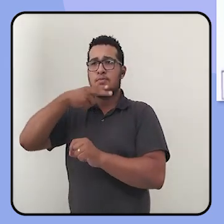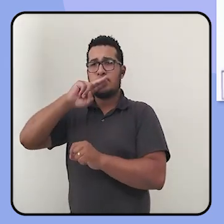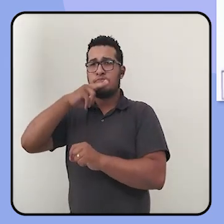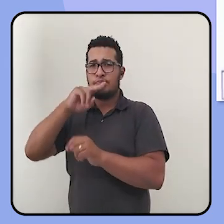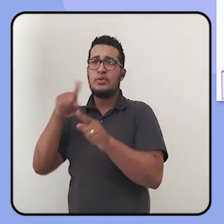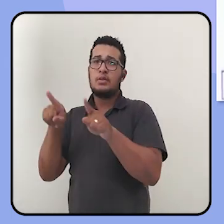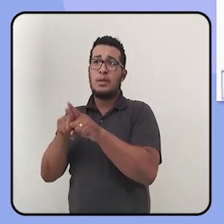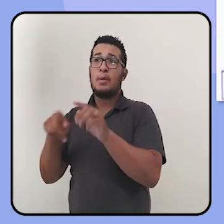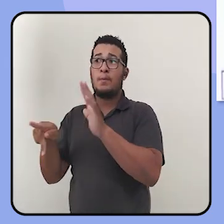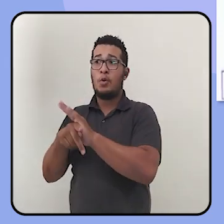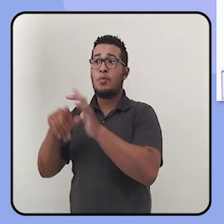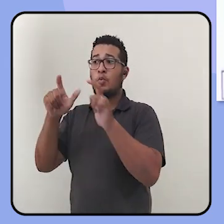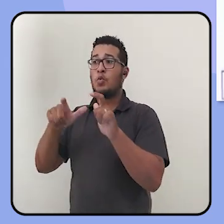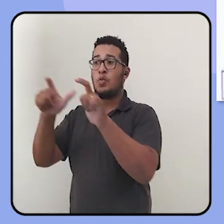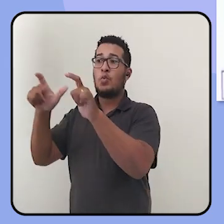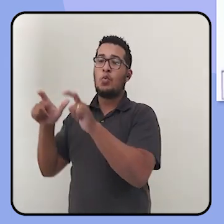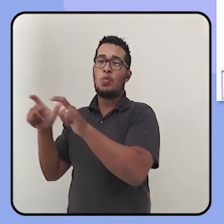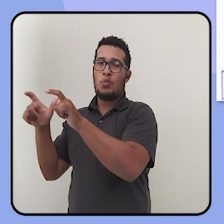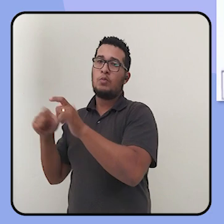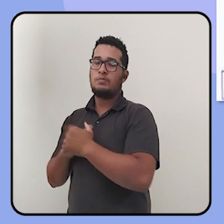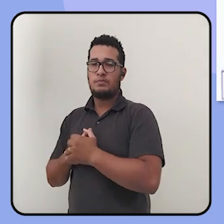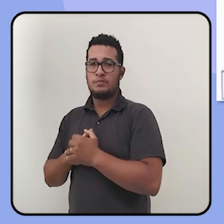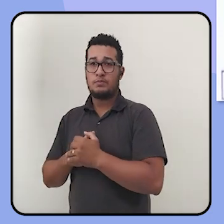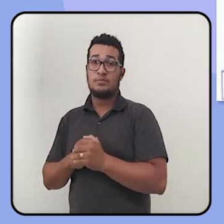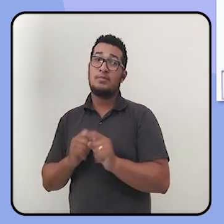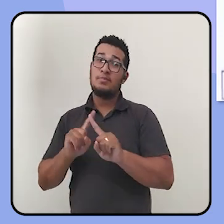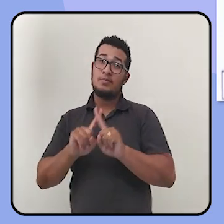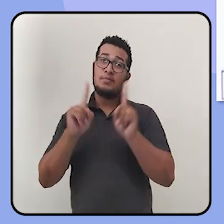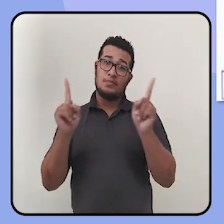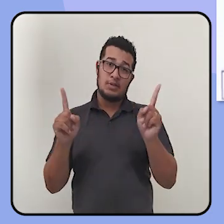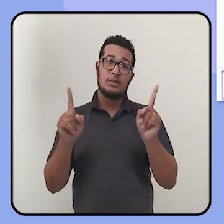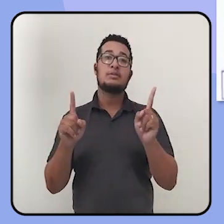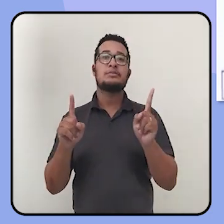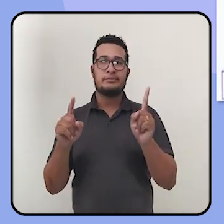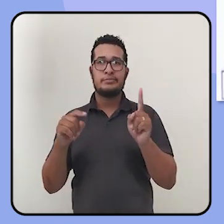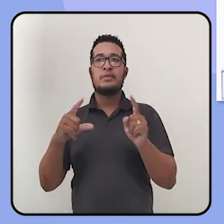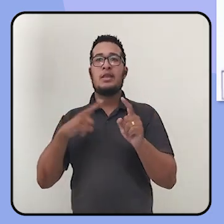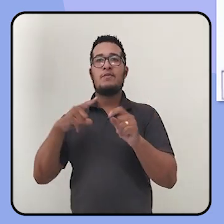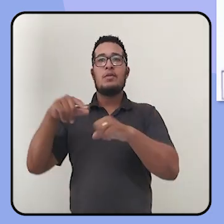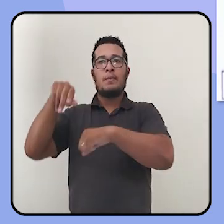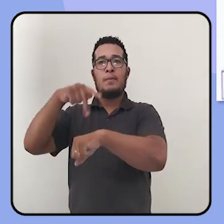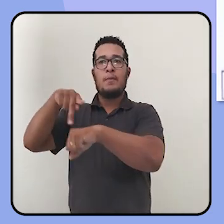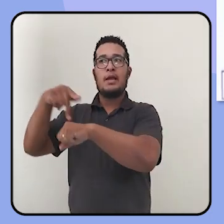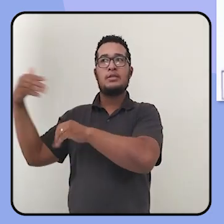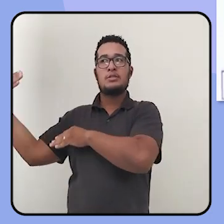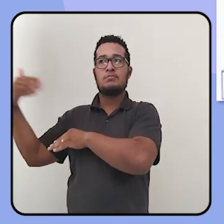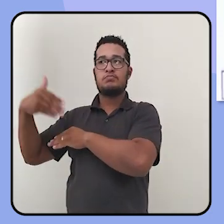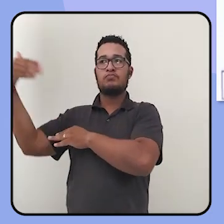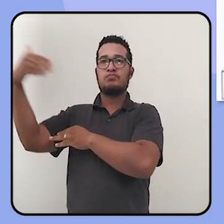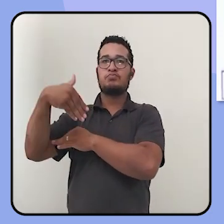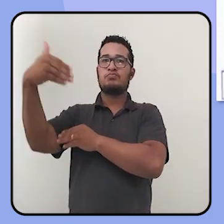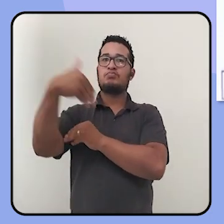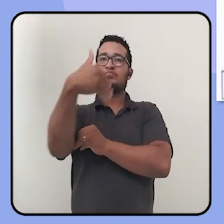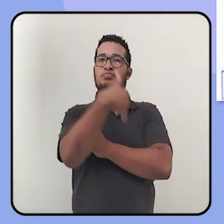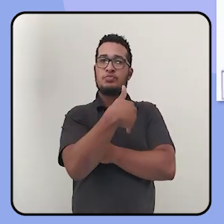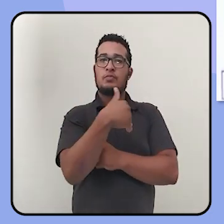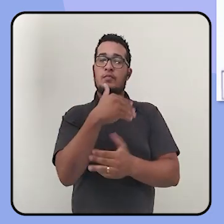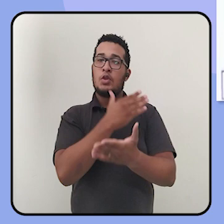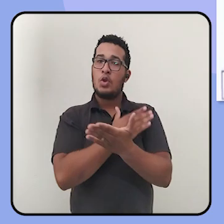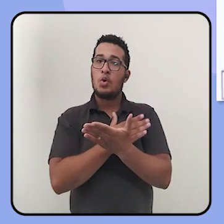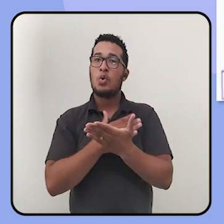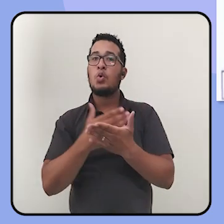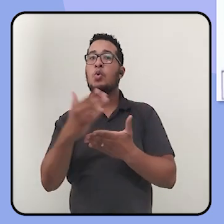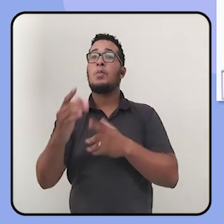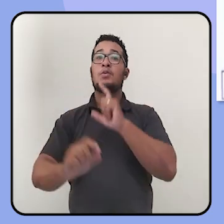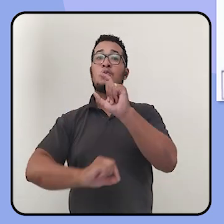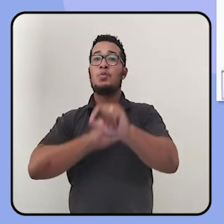como você pode verificar no mapa. Eles eram nômades, eles não possuíam residência fixa, eles andavam